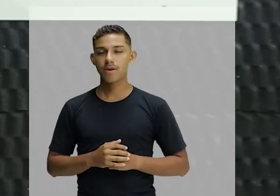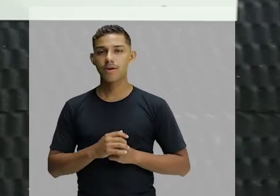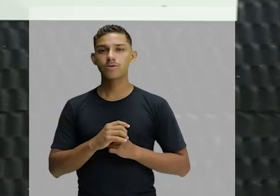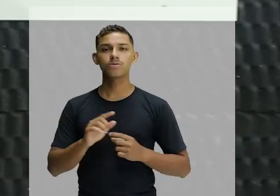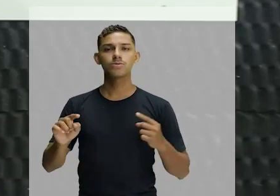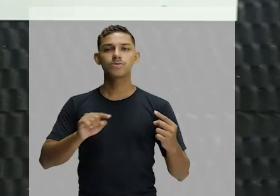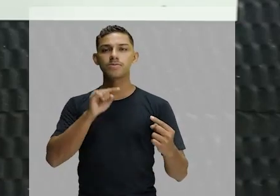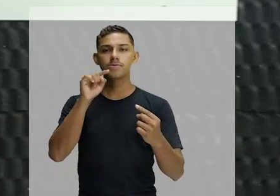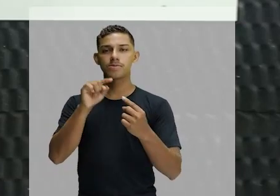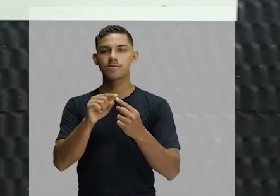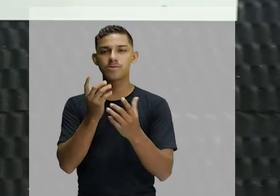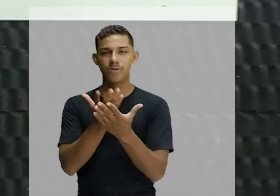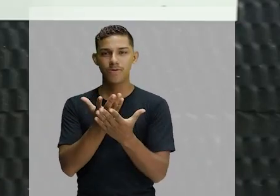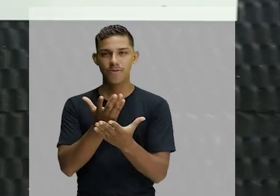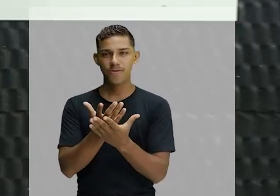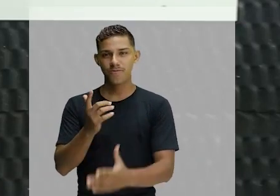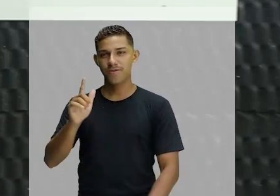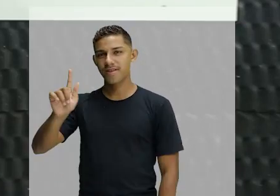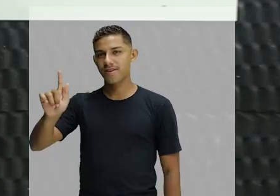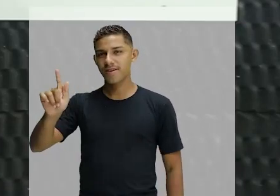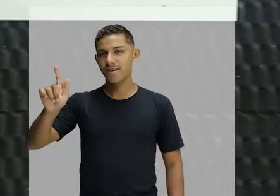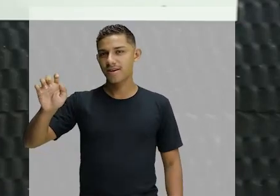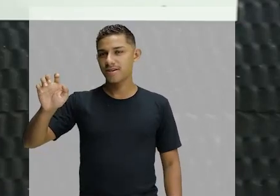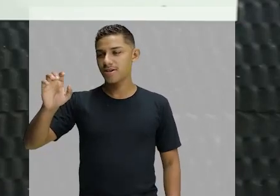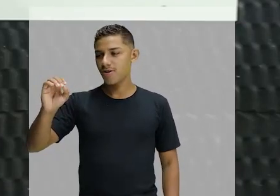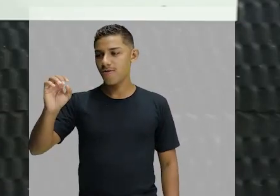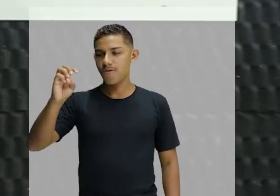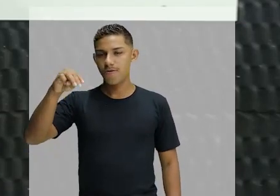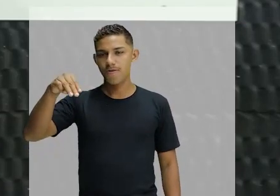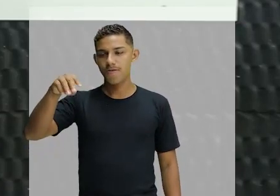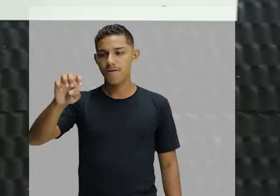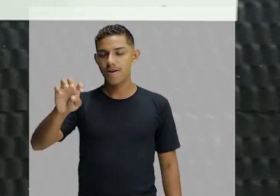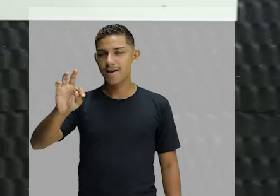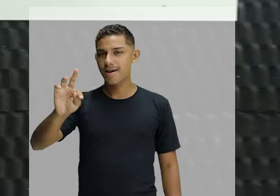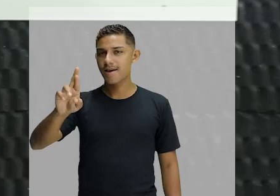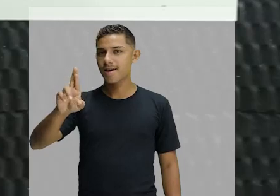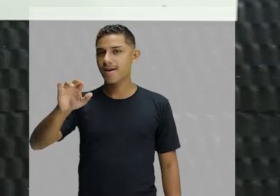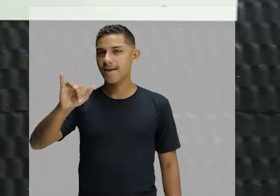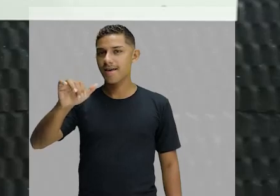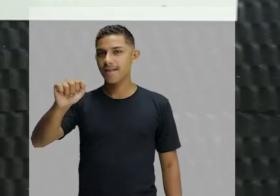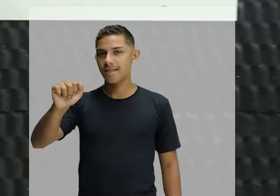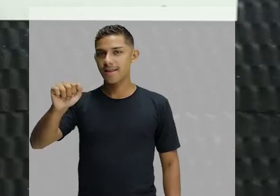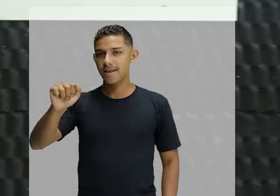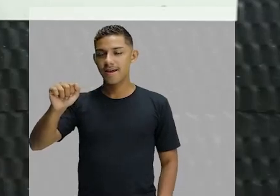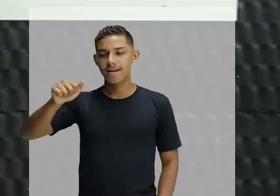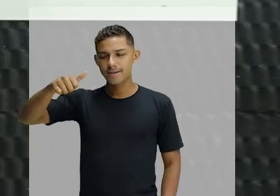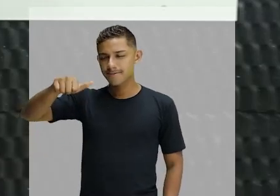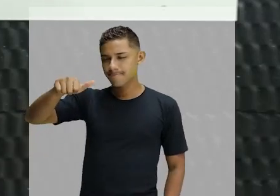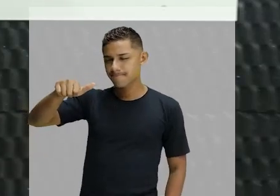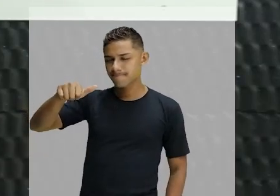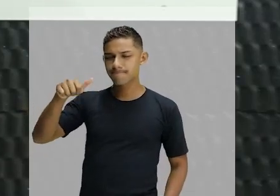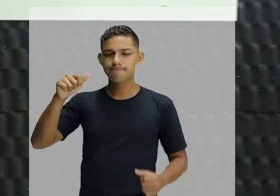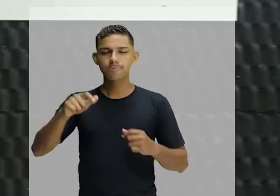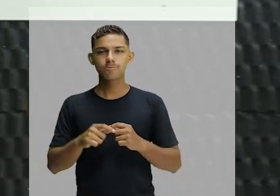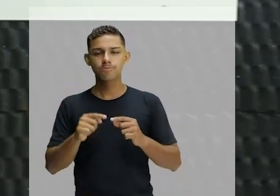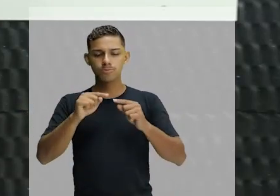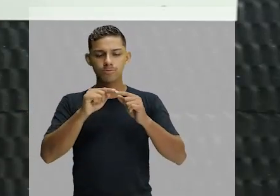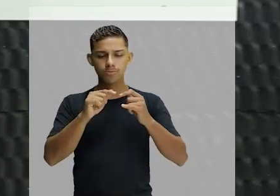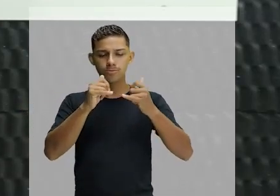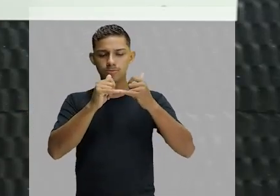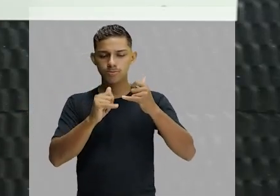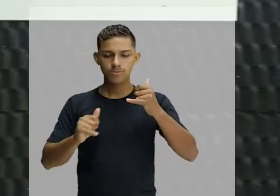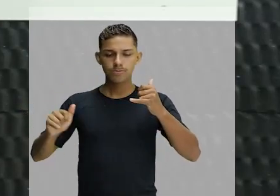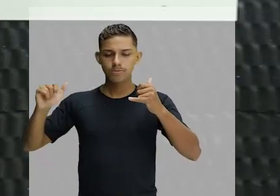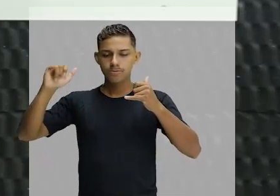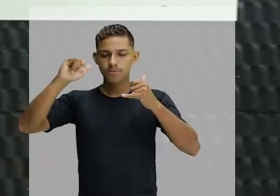estudando aqui geometria analítica, né? Estudo da circunferência. A gente vai encerrar esse assunto hoje fazendo uma revisão, né?